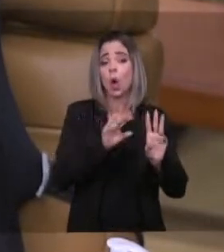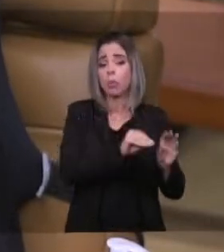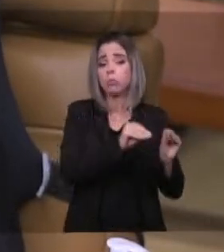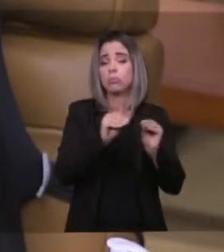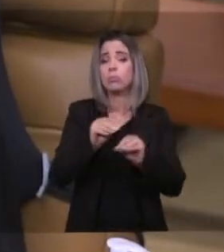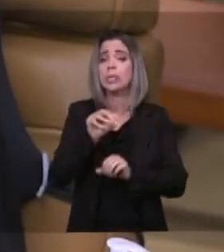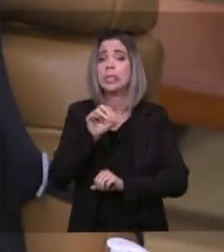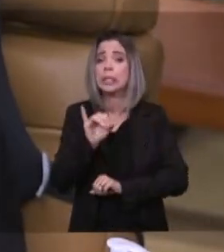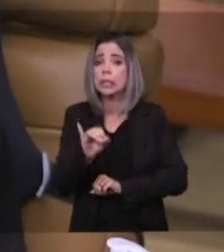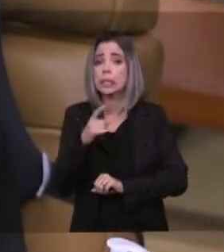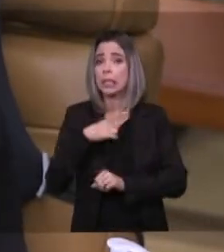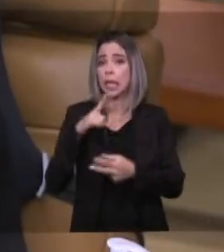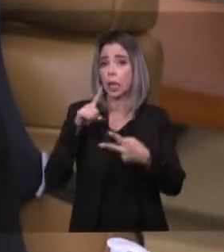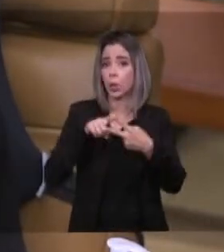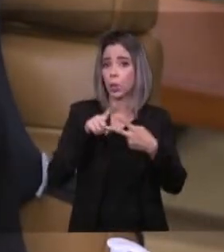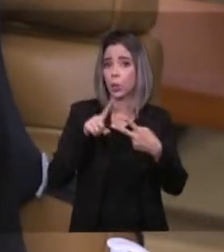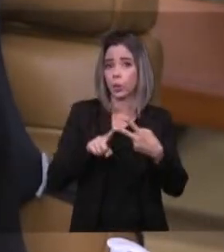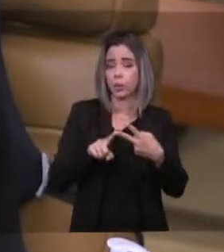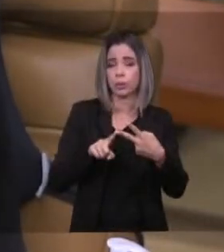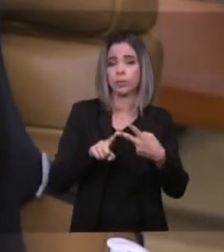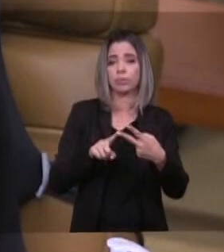hipóteses: